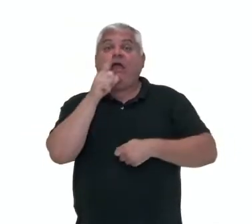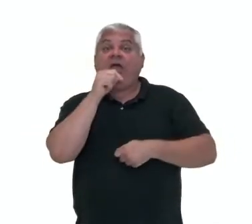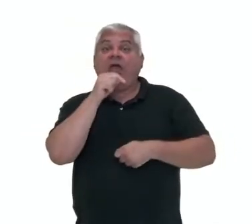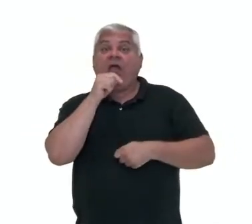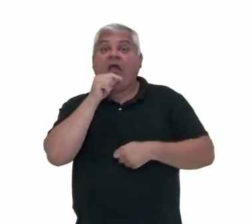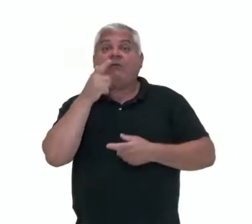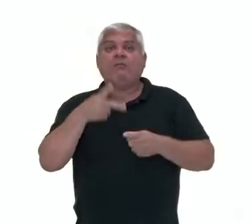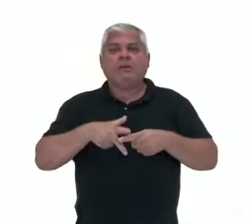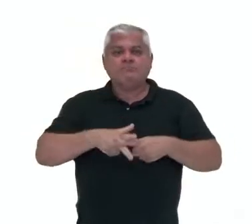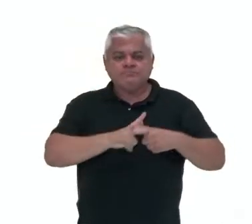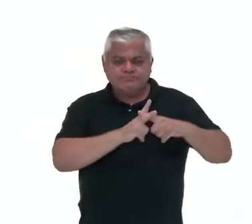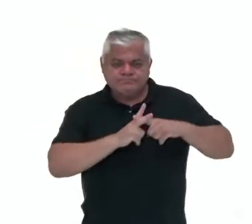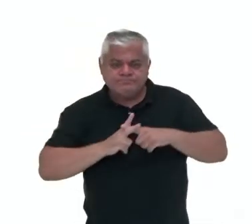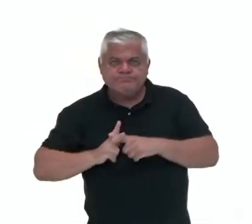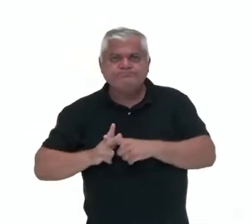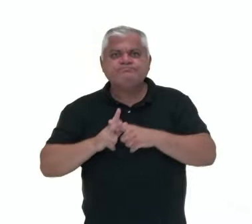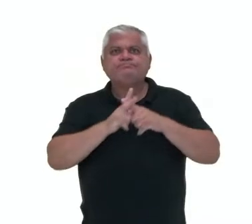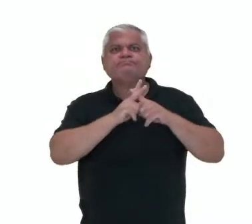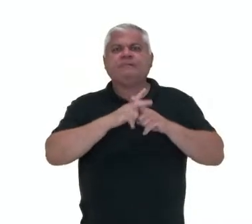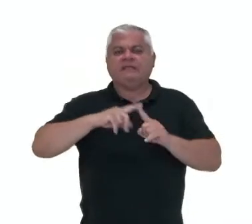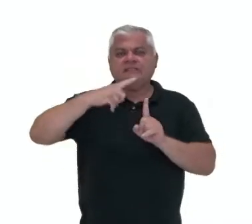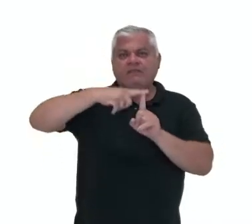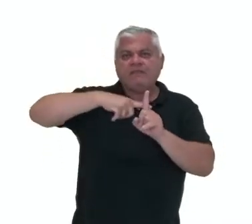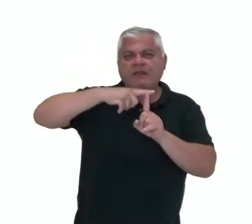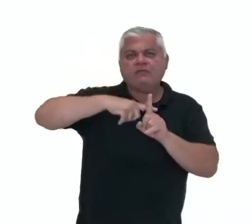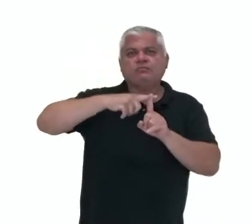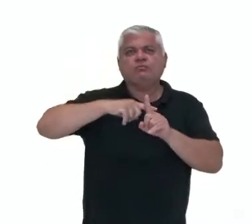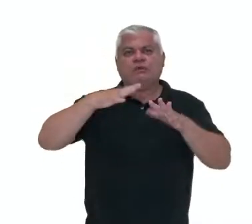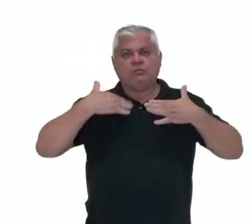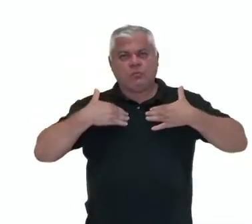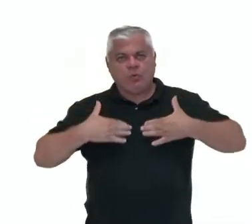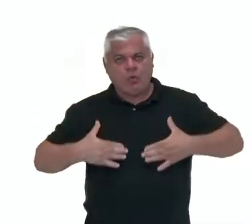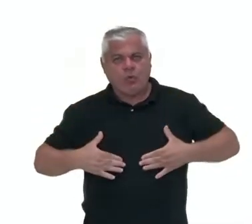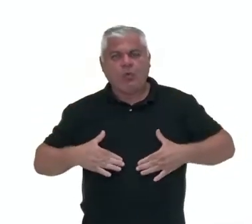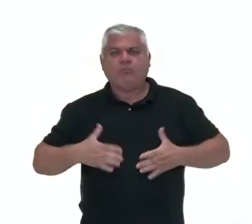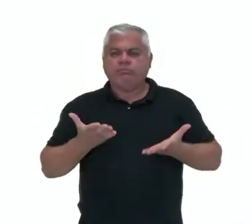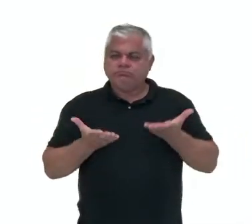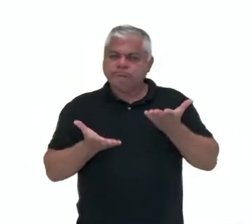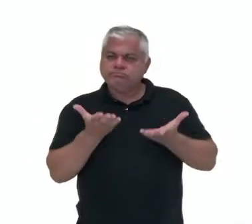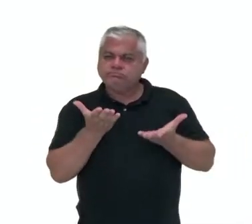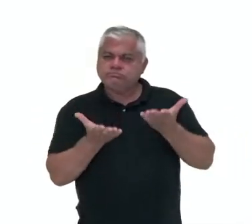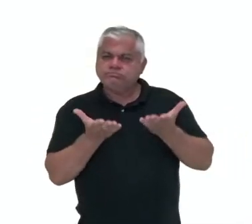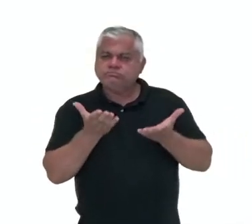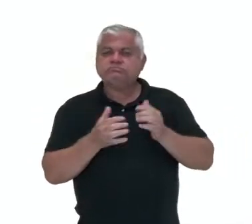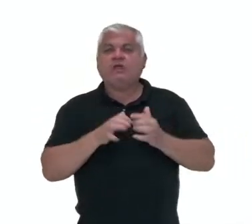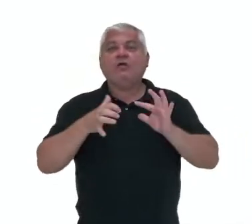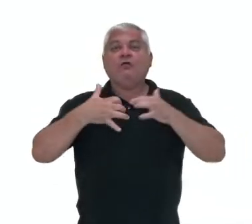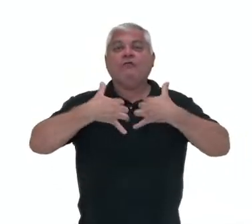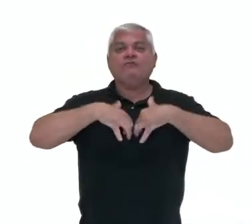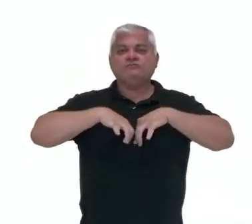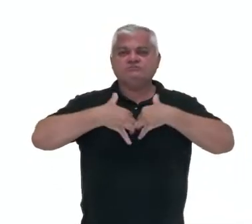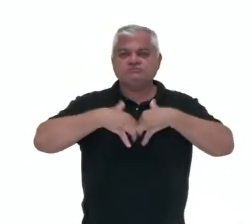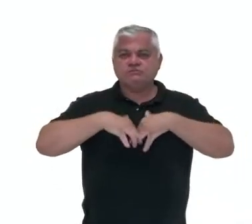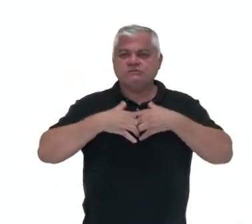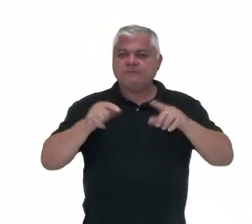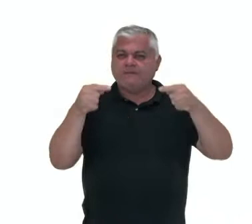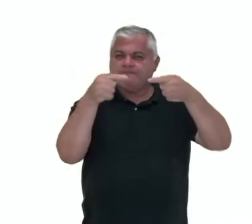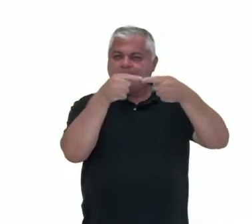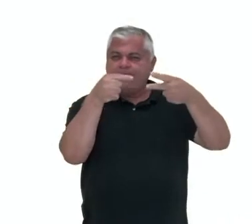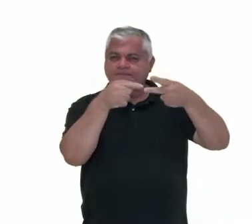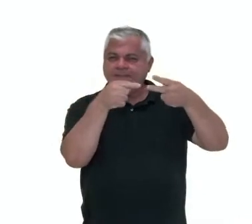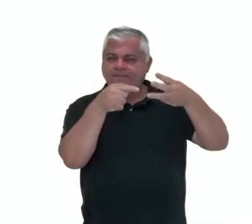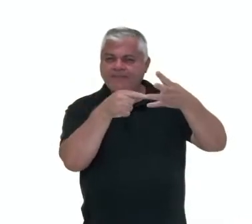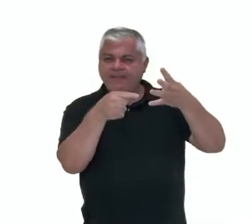o aquecimento, temperatura ali do nosso corpo estável, o funcionamento adequado